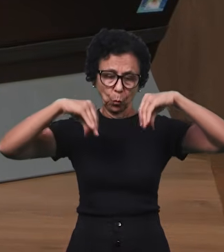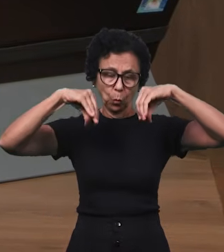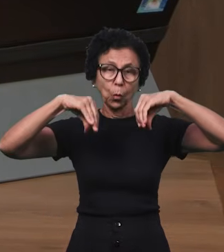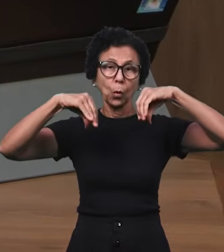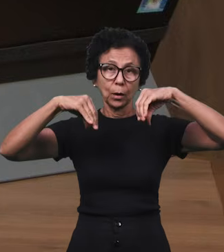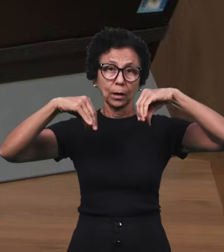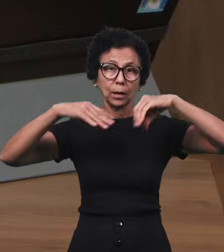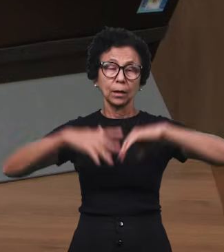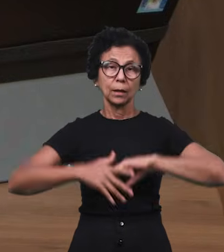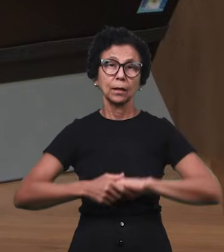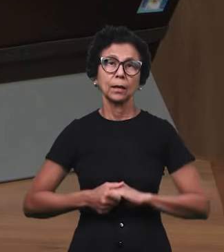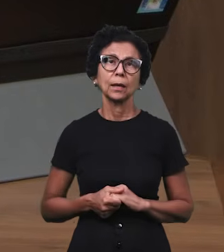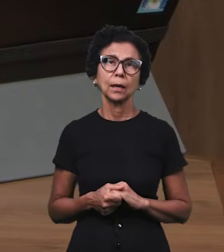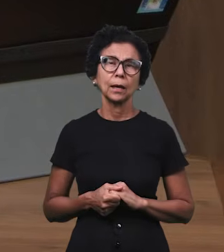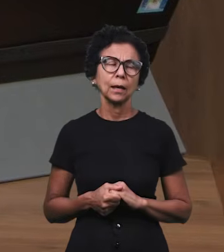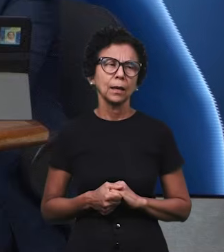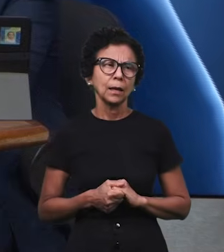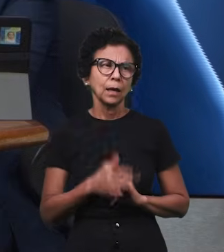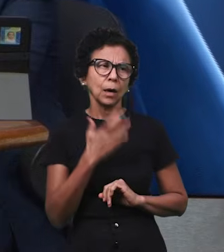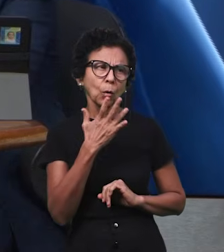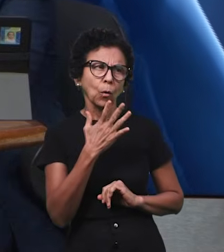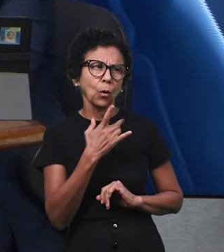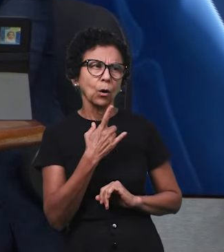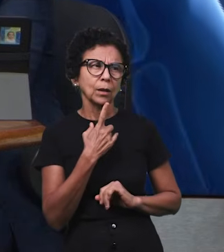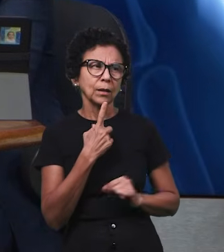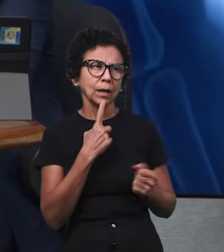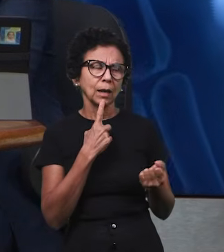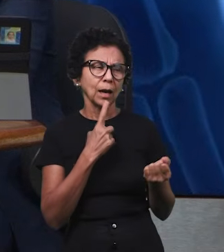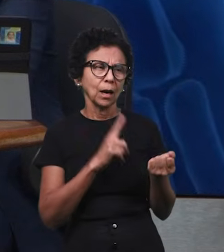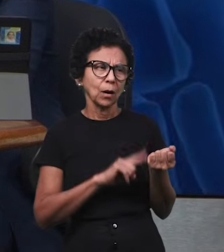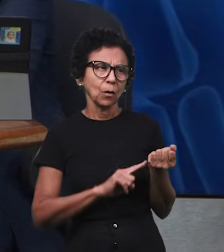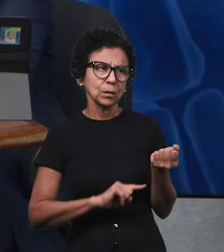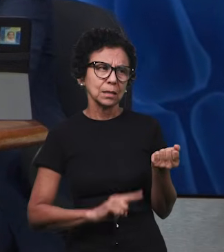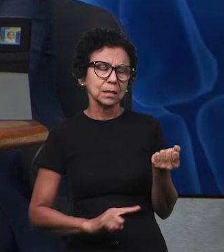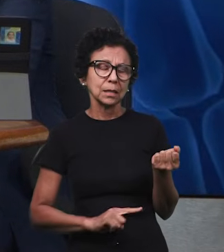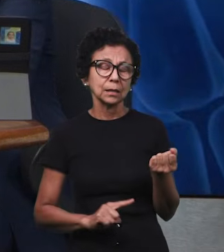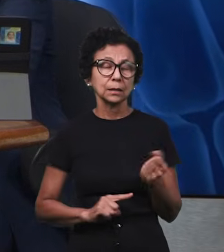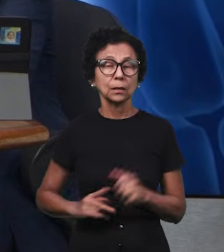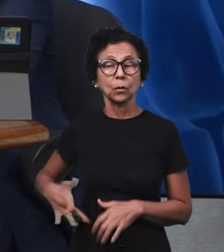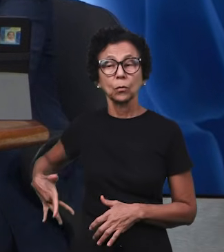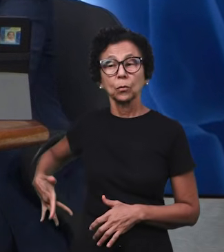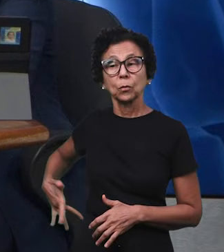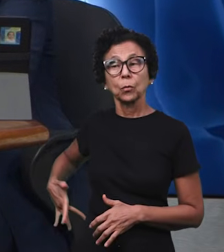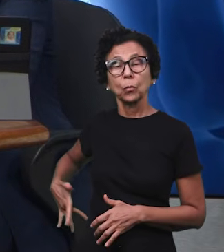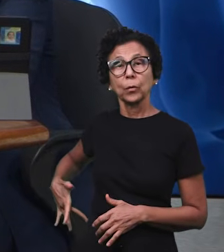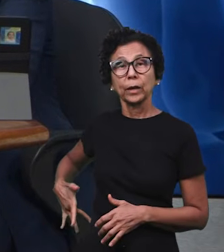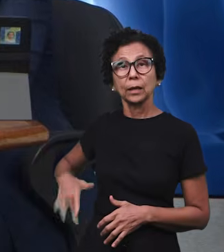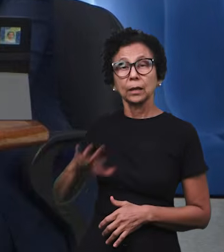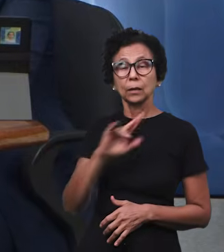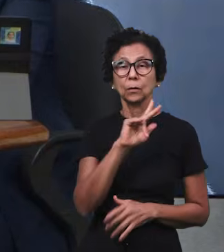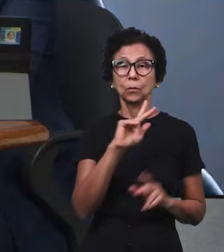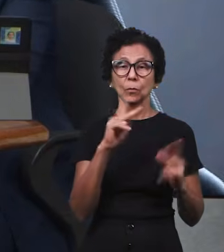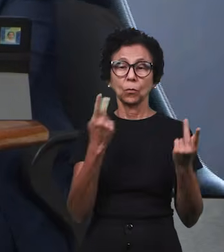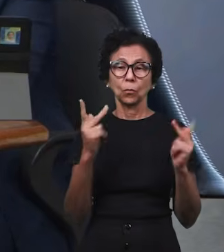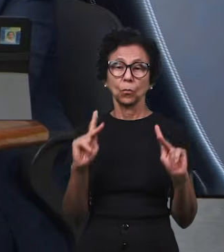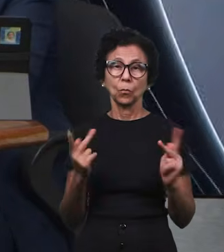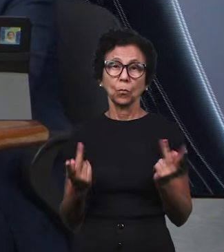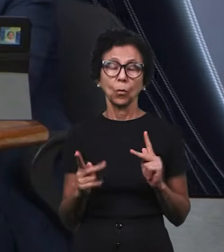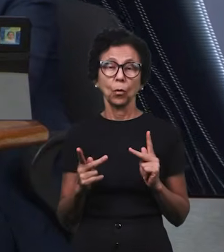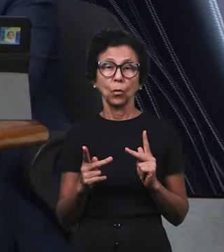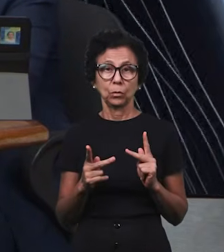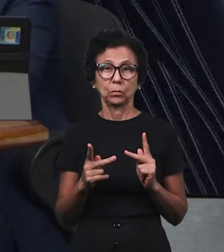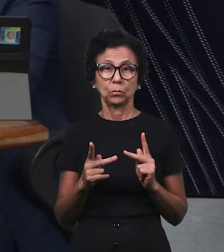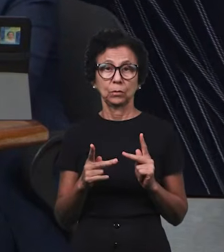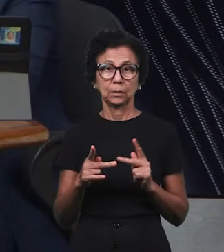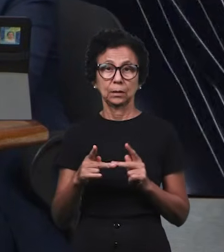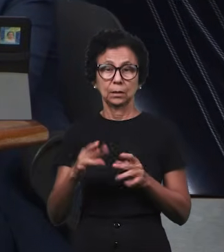sangue, né? Esqueci de alguma? O rim, ele produz esse hormônio vai agir na medula que produz, né?